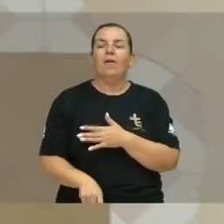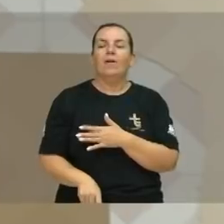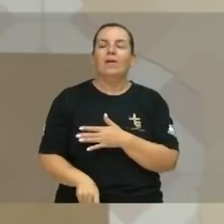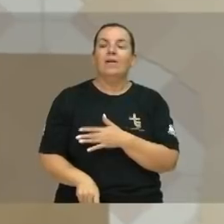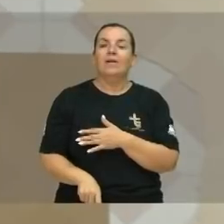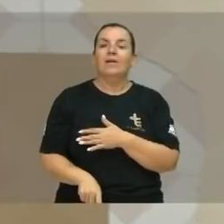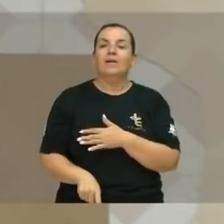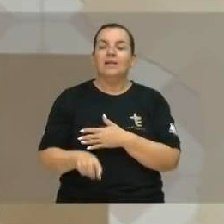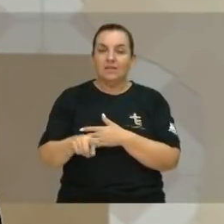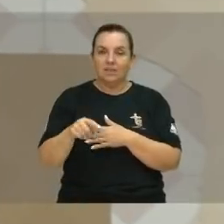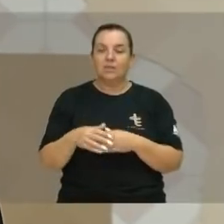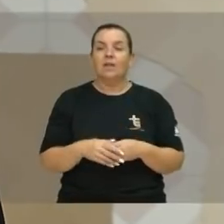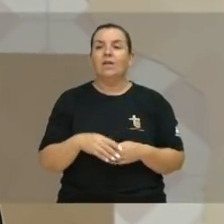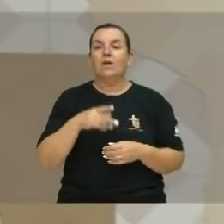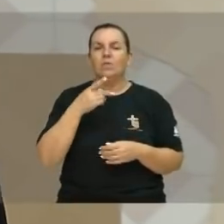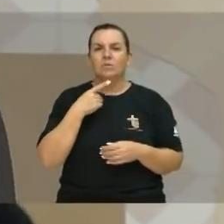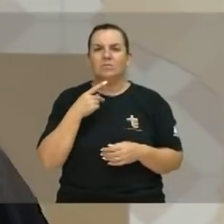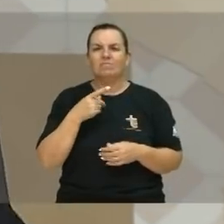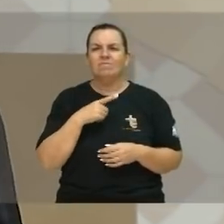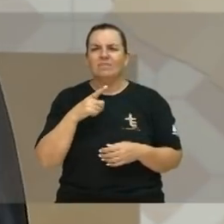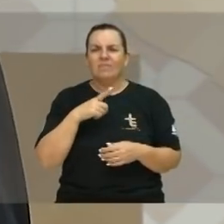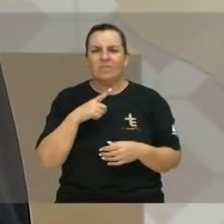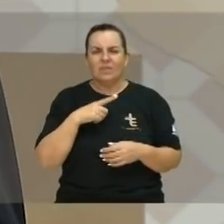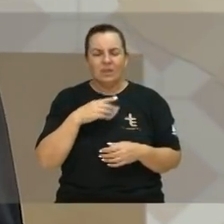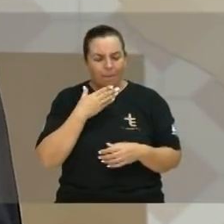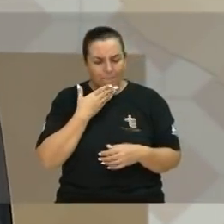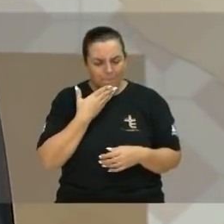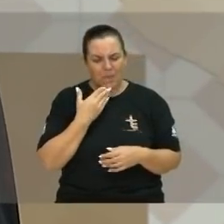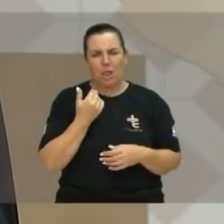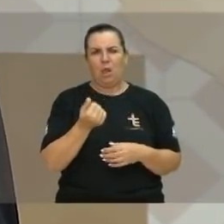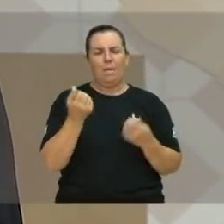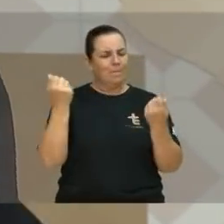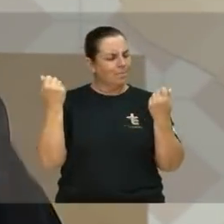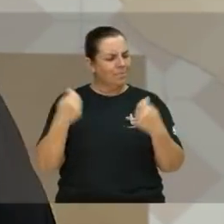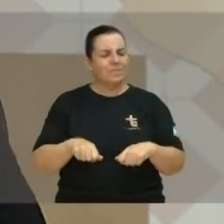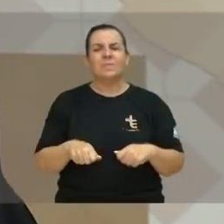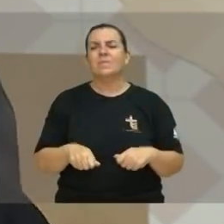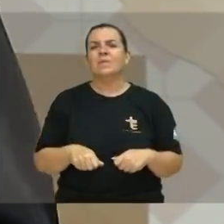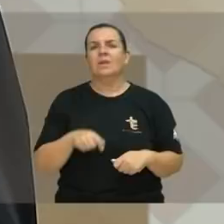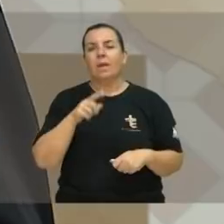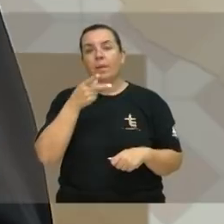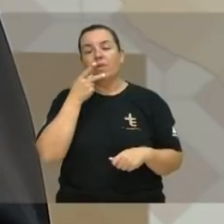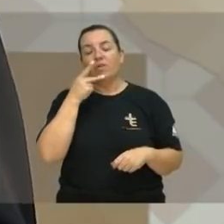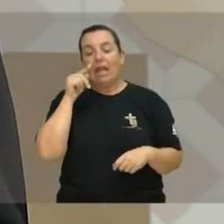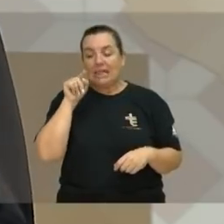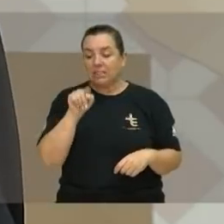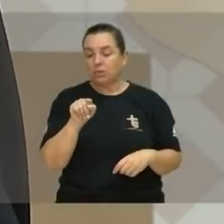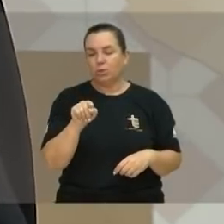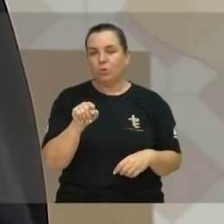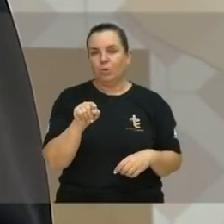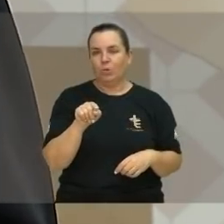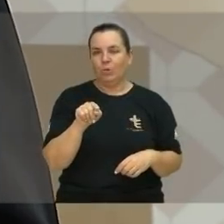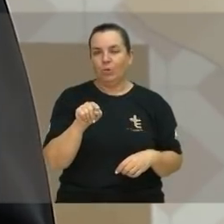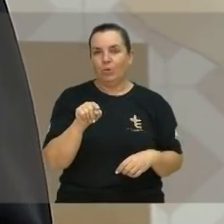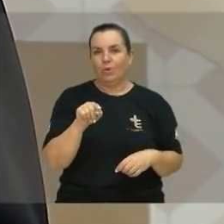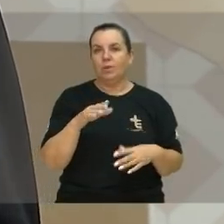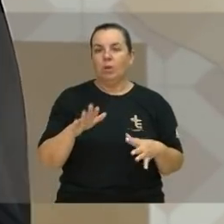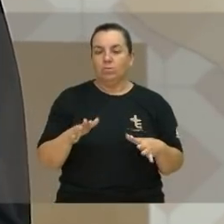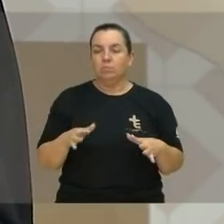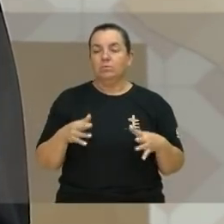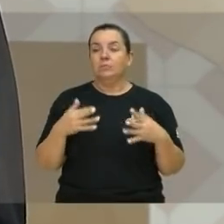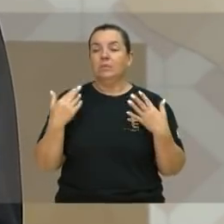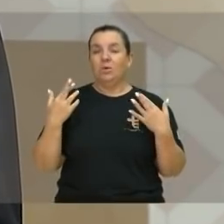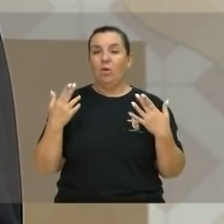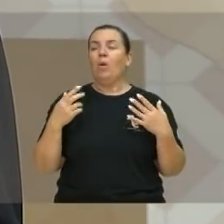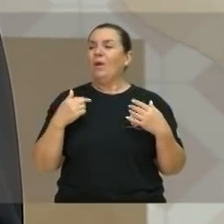e é eu em tenho as minhas melhores possibilidades para dizer com de maneira